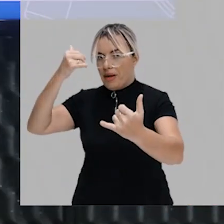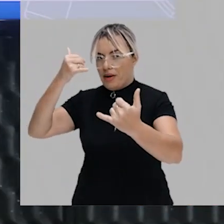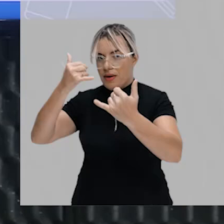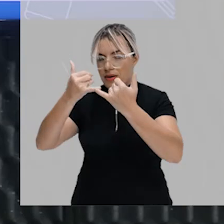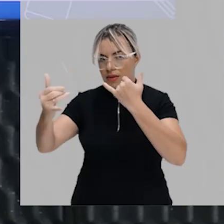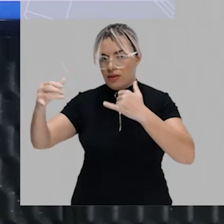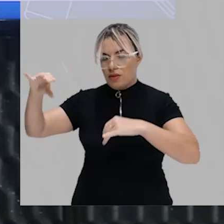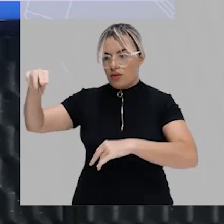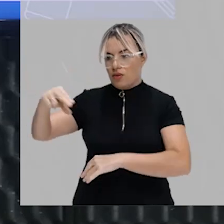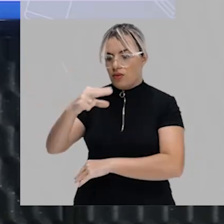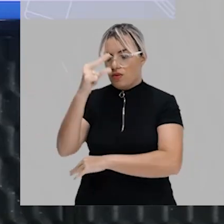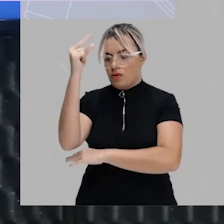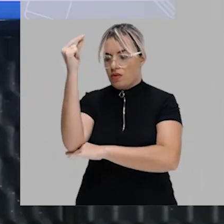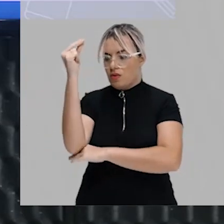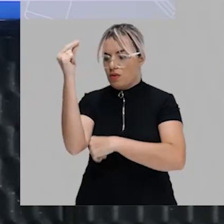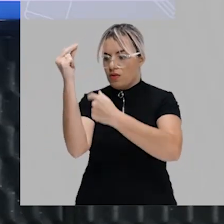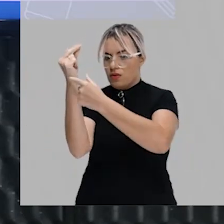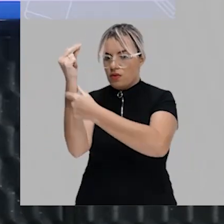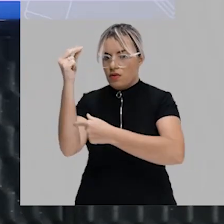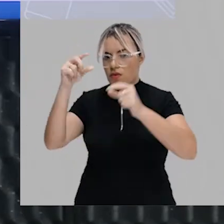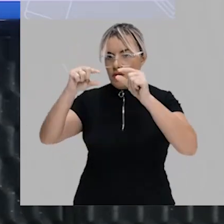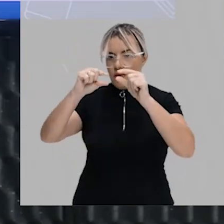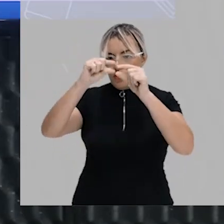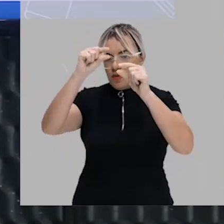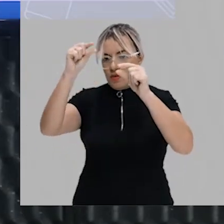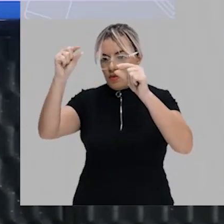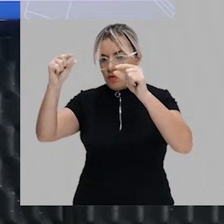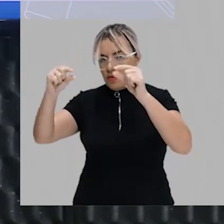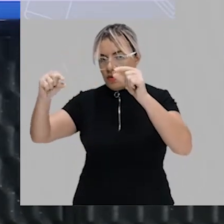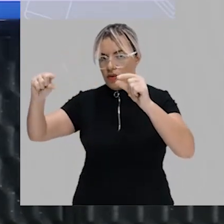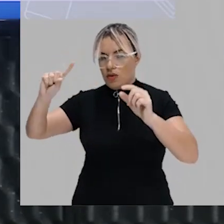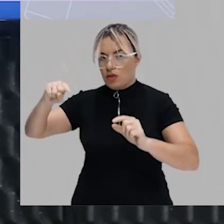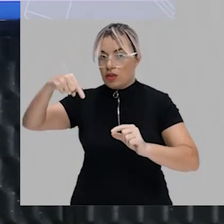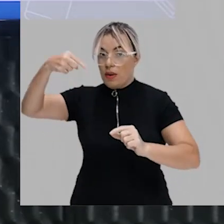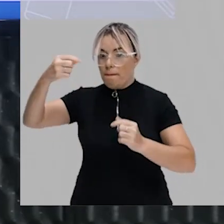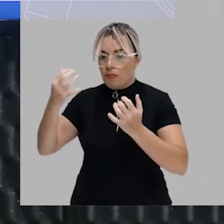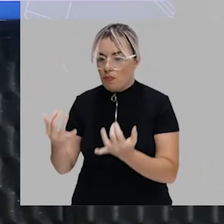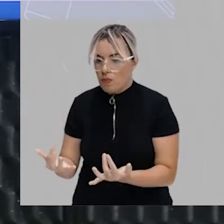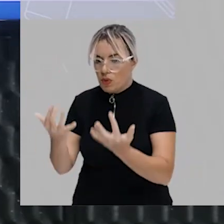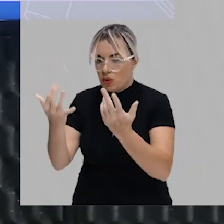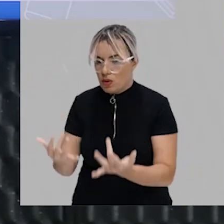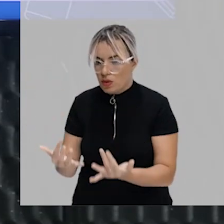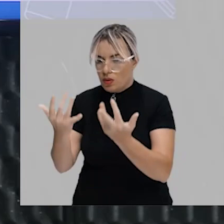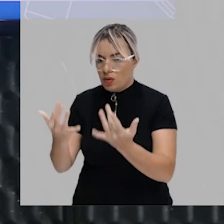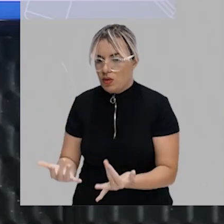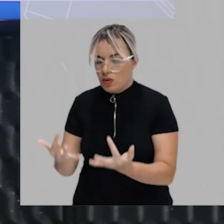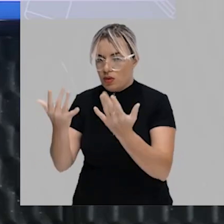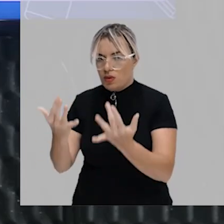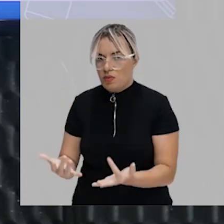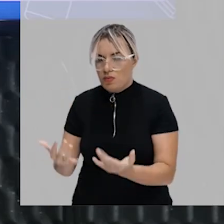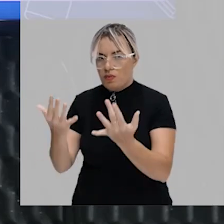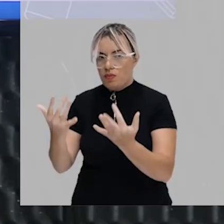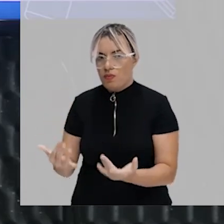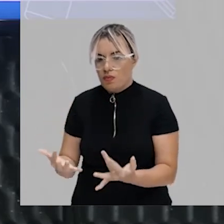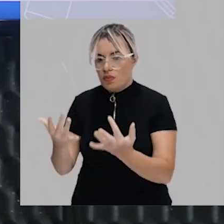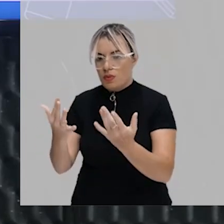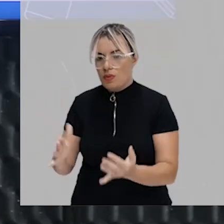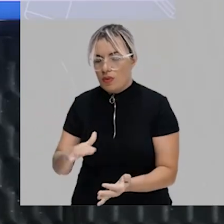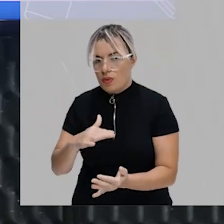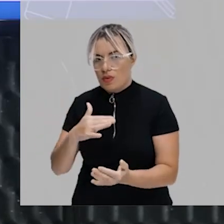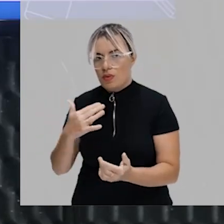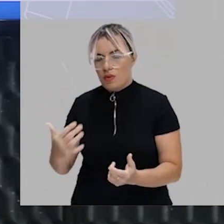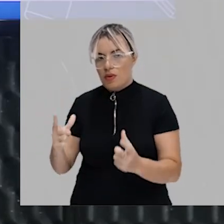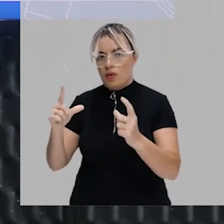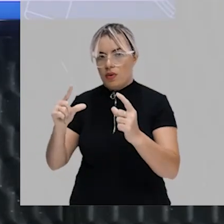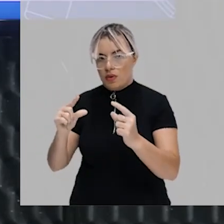cisne. Após isso ele ferveu o caldo nutritivo. Com isso ele mata os micro-organismos do